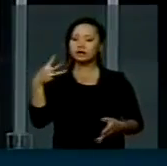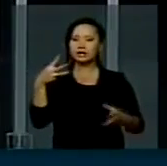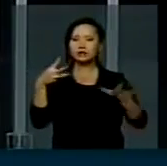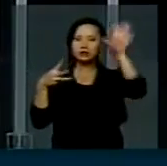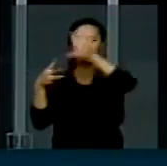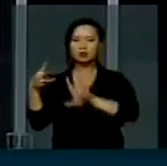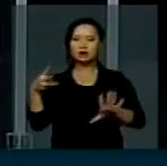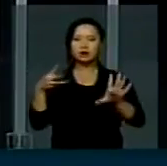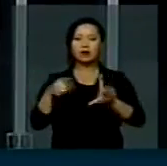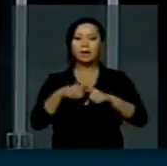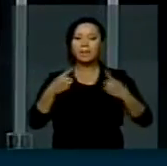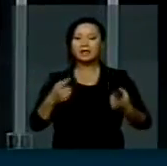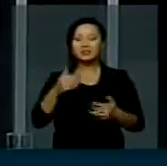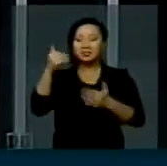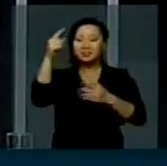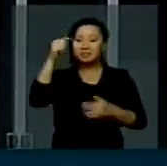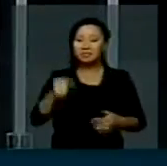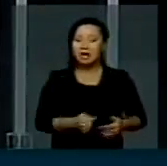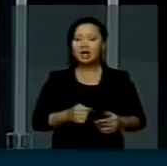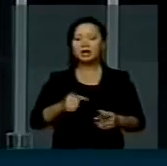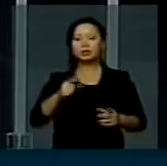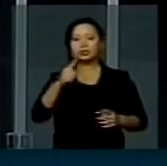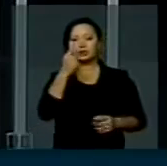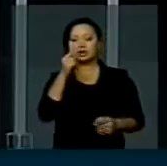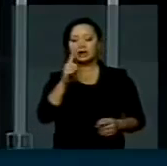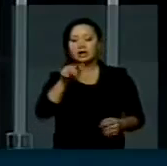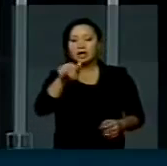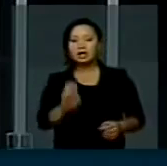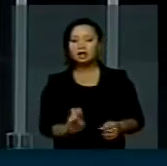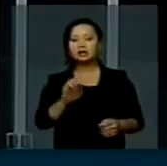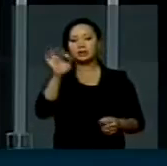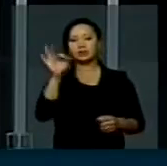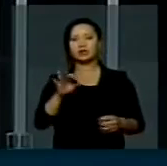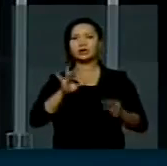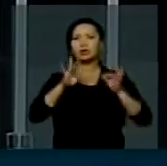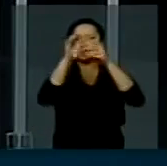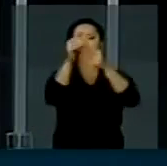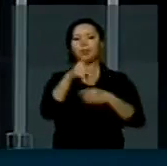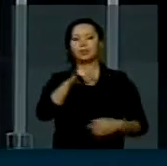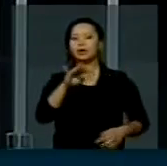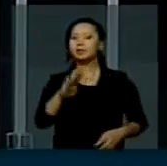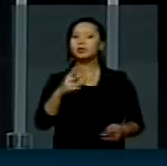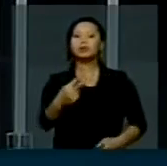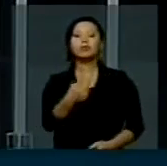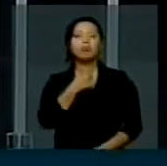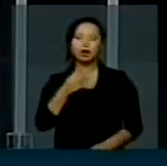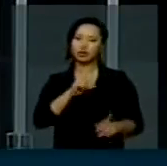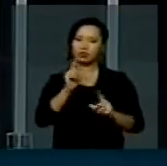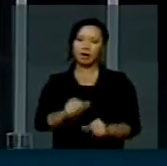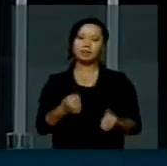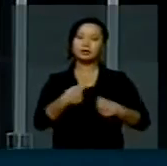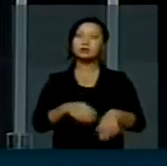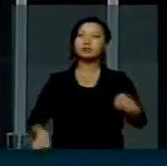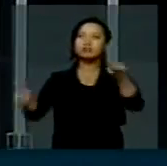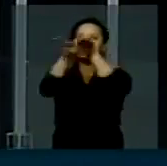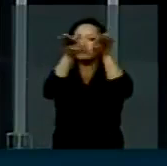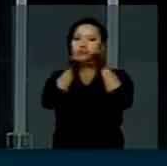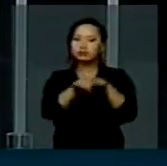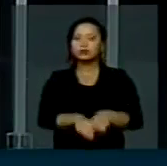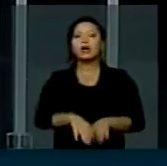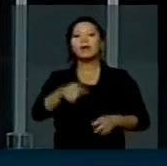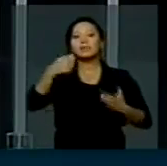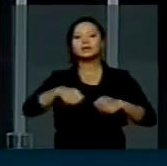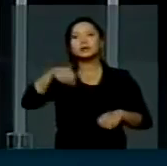15% da produção do PIB nacional. Nós precisamos buscar essa equalização. Nós precisamos